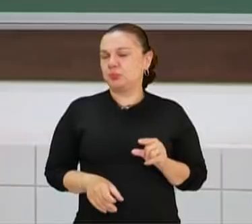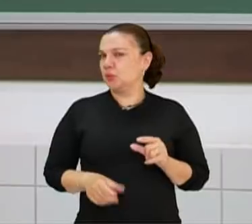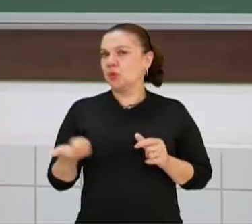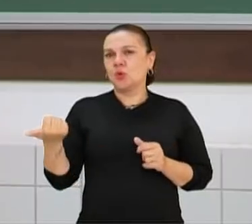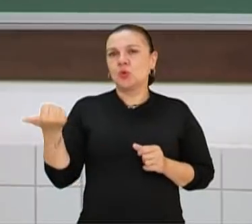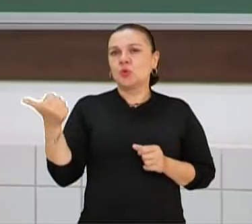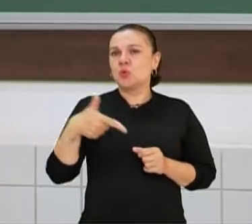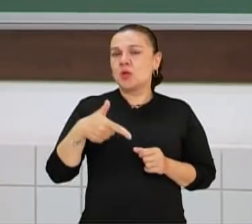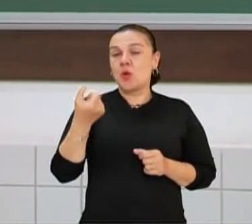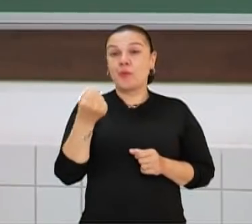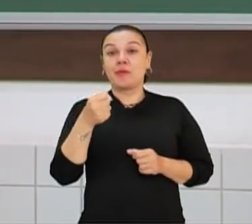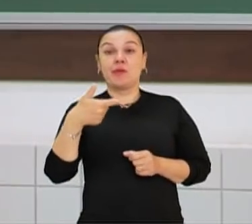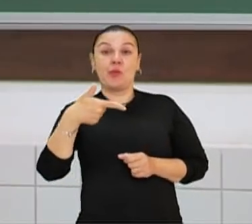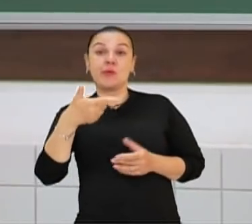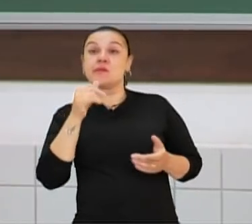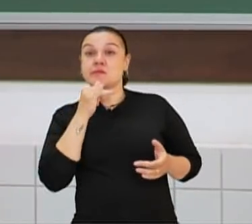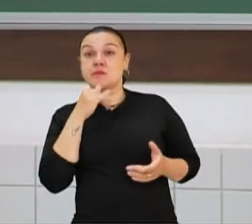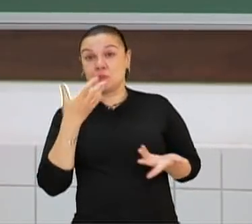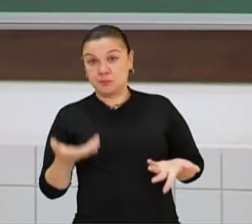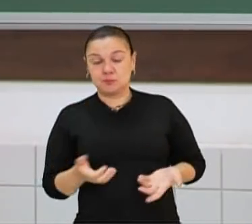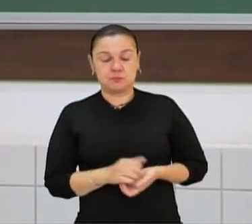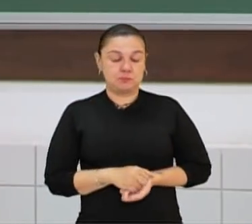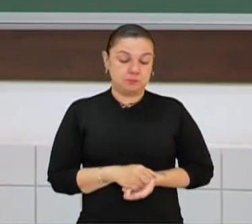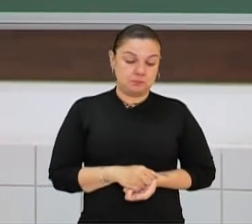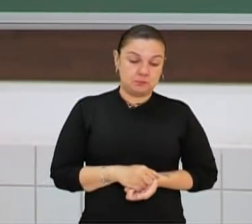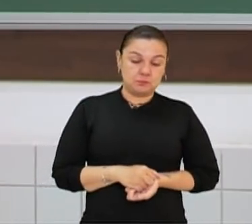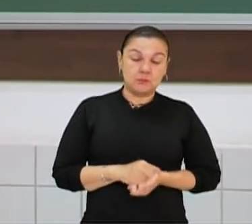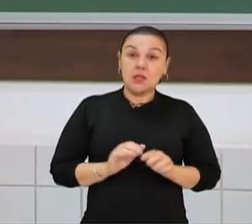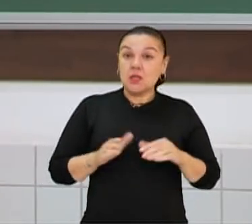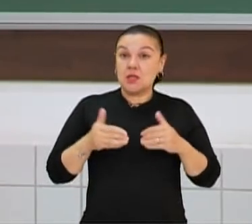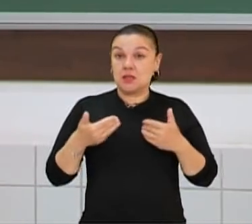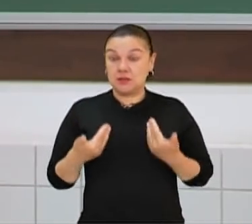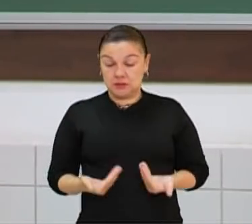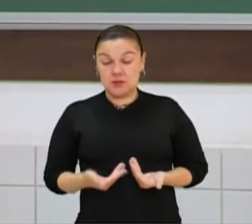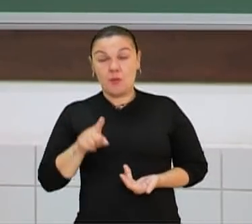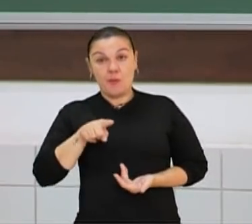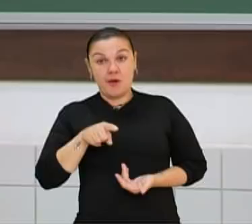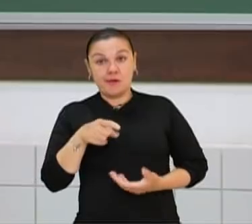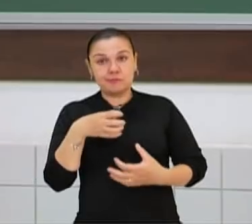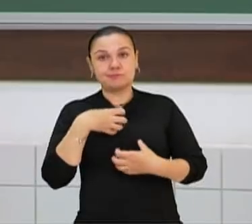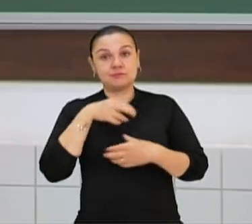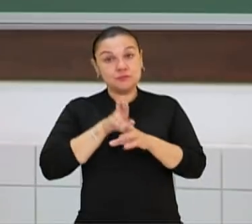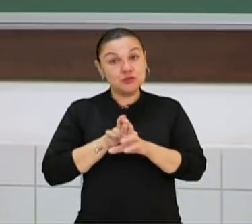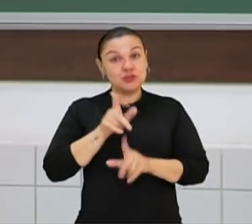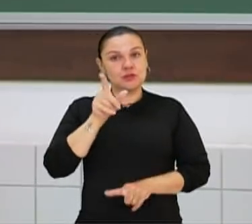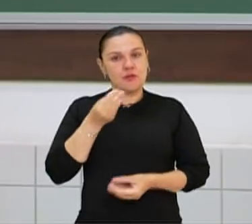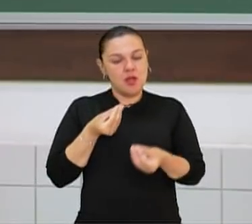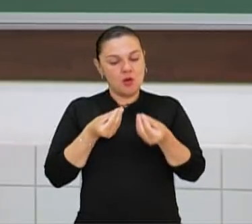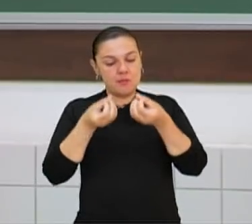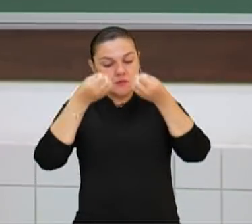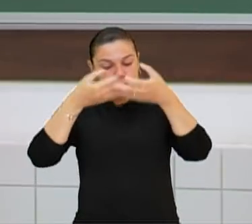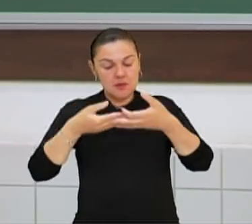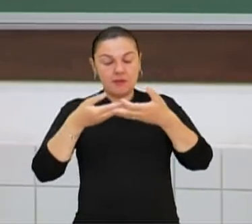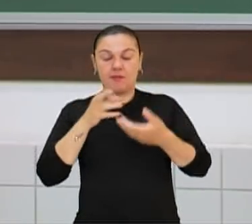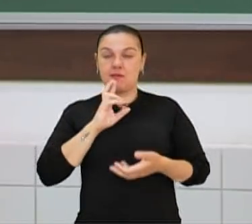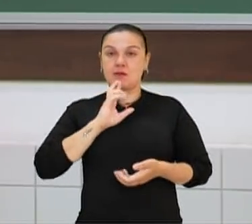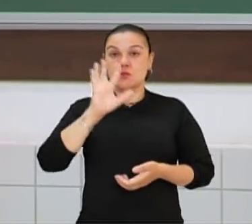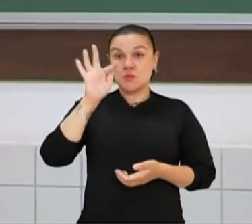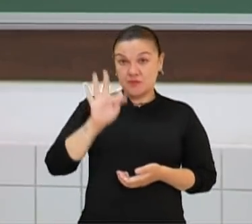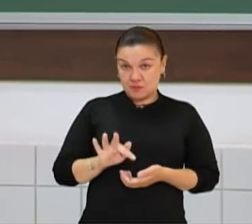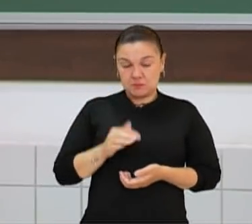que 82%, por exemplo, né? Então, é uma forma diferente de comunicar o nosso resultado,